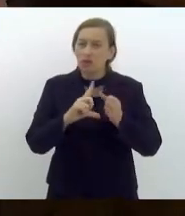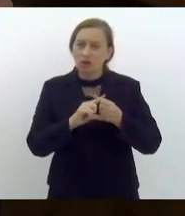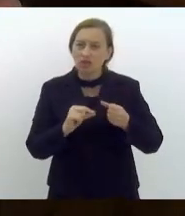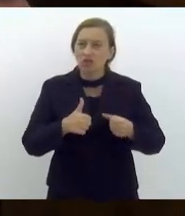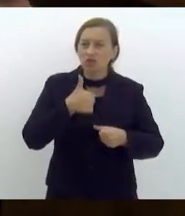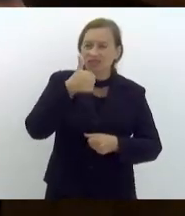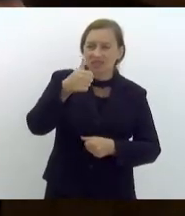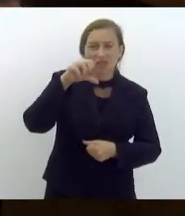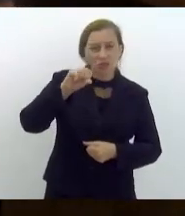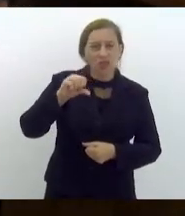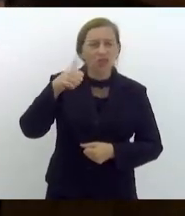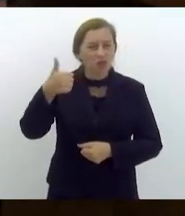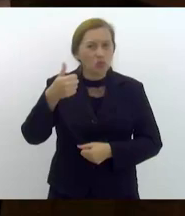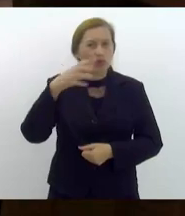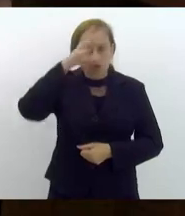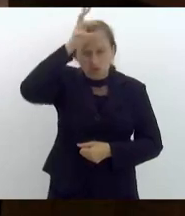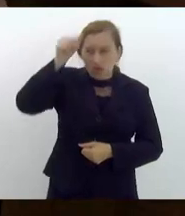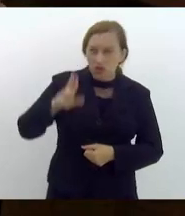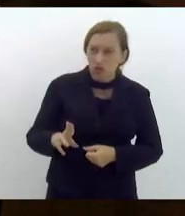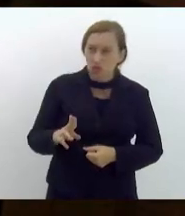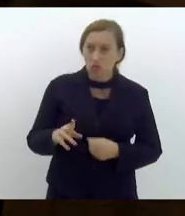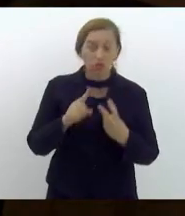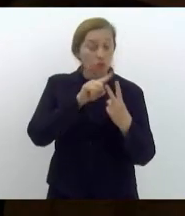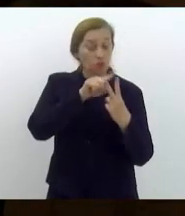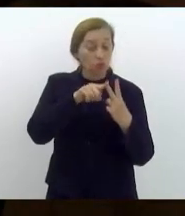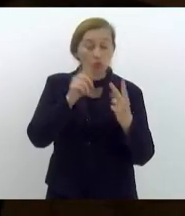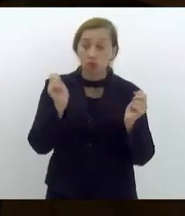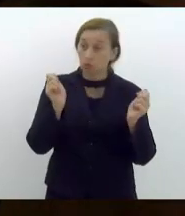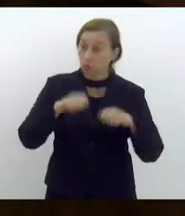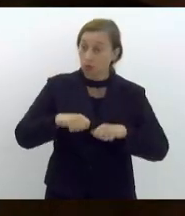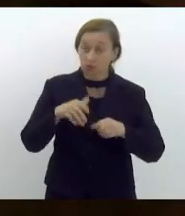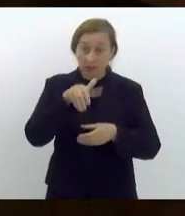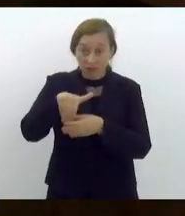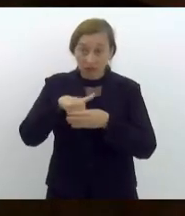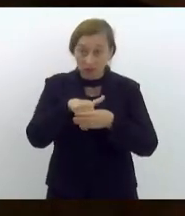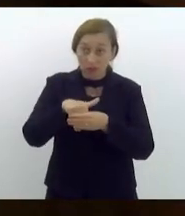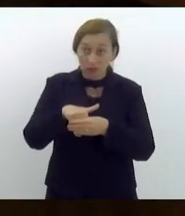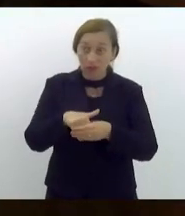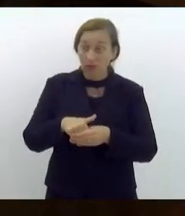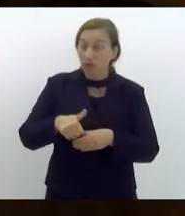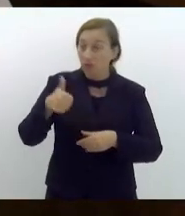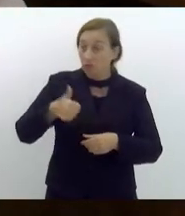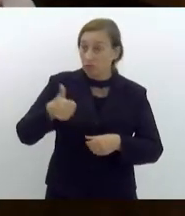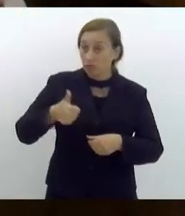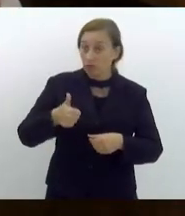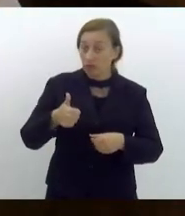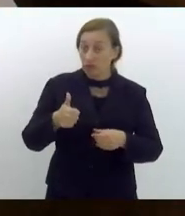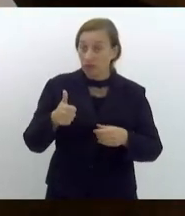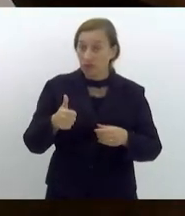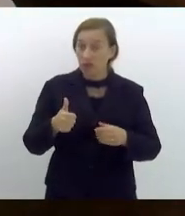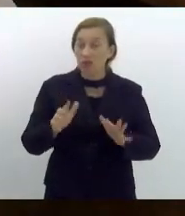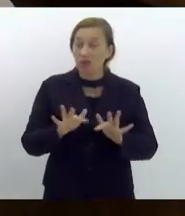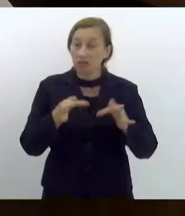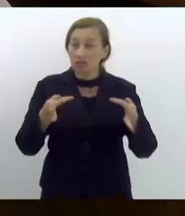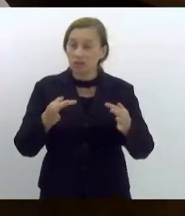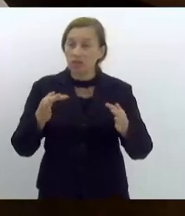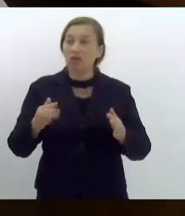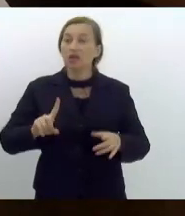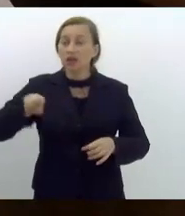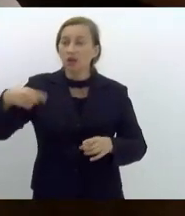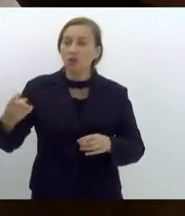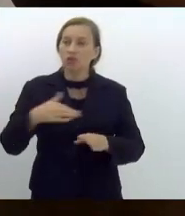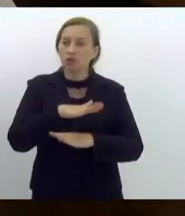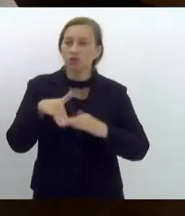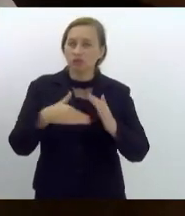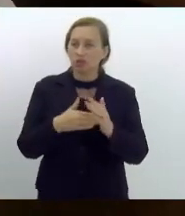181 Tia Jô estabelece duas possibilidades de votação uma simbólica e a outra nominal e